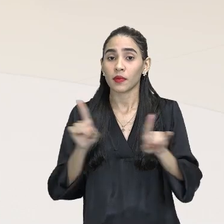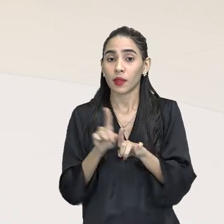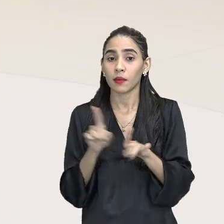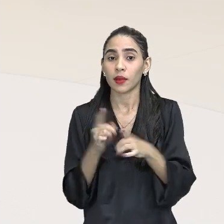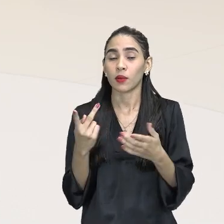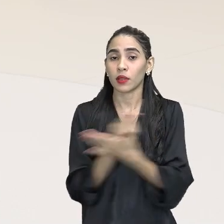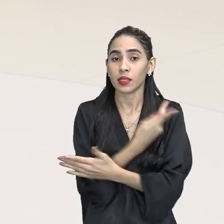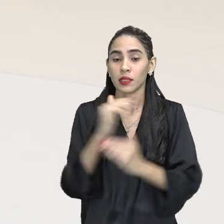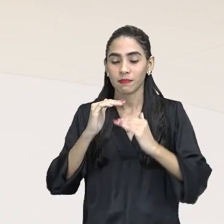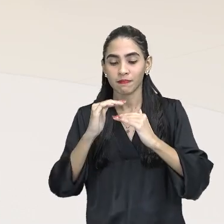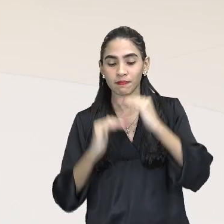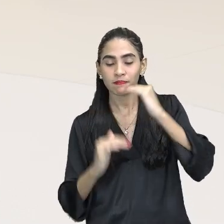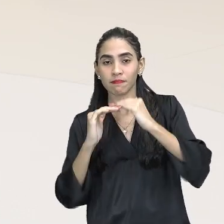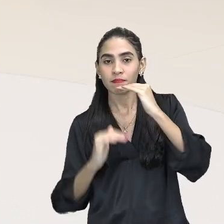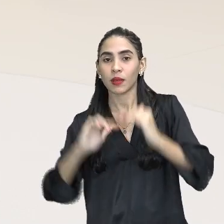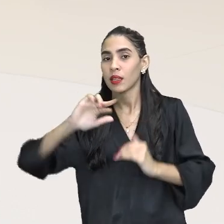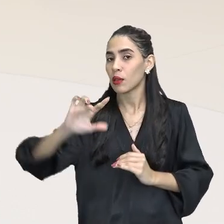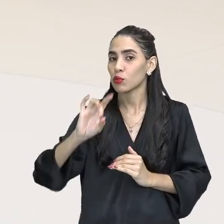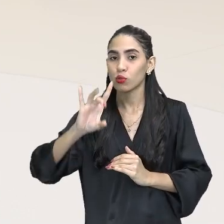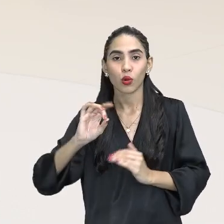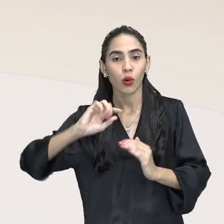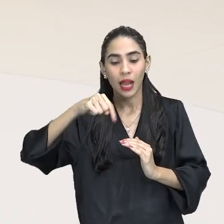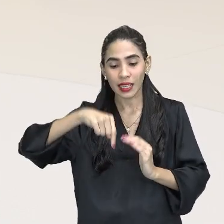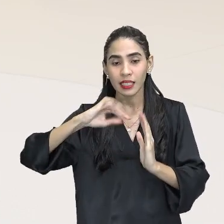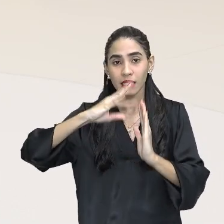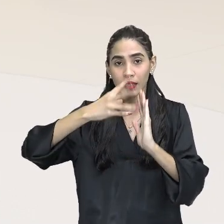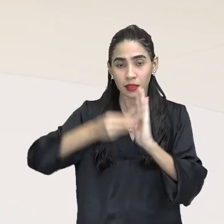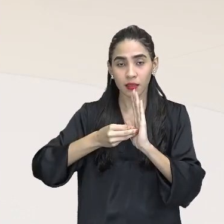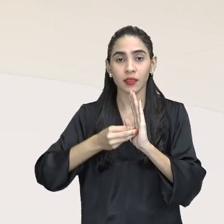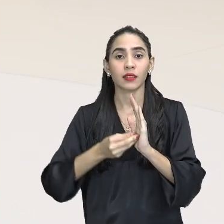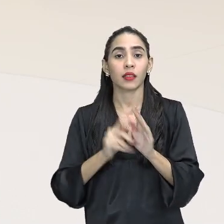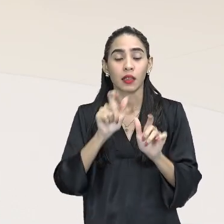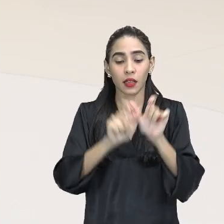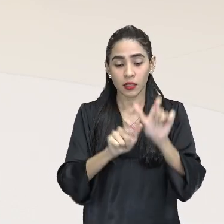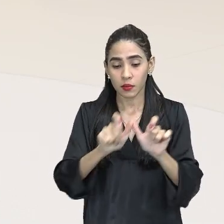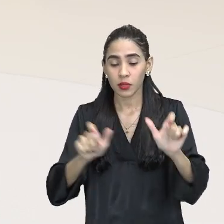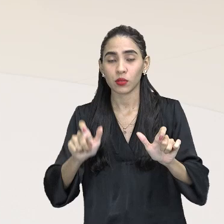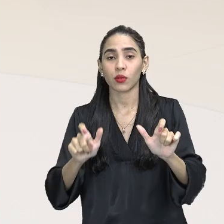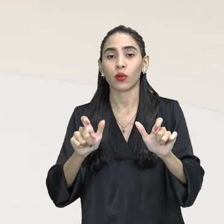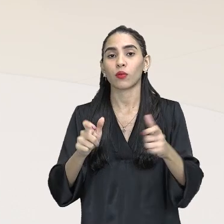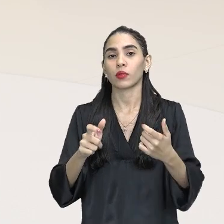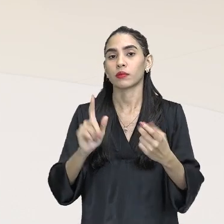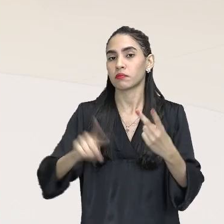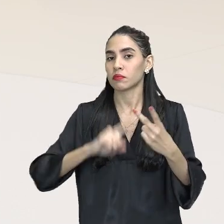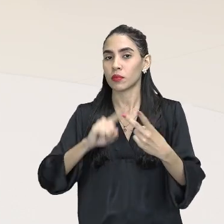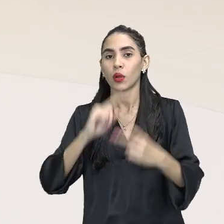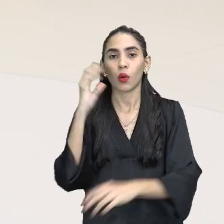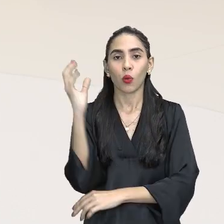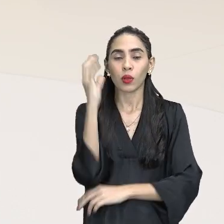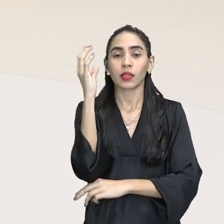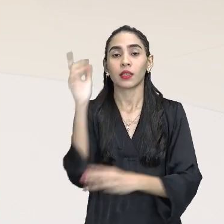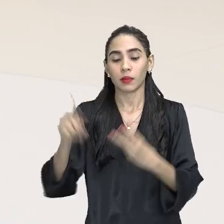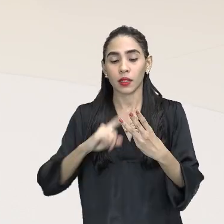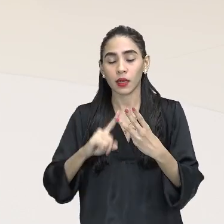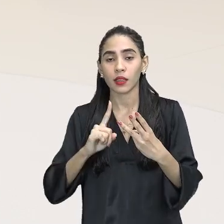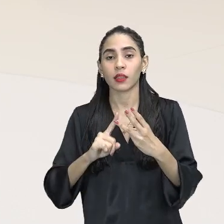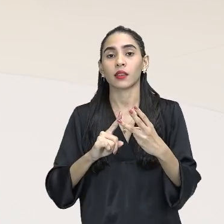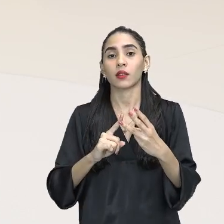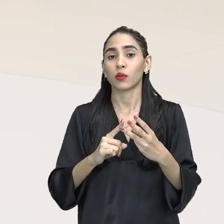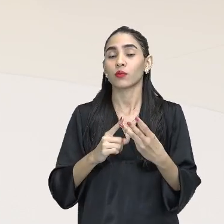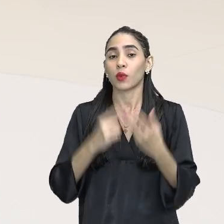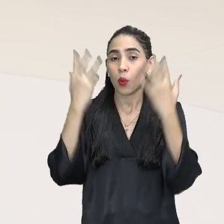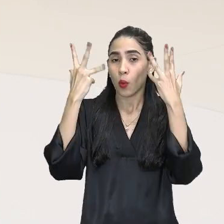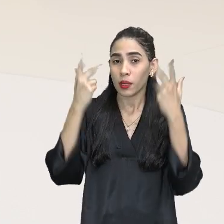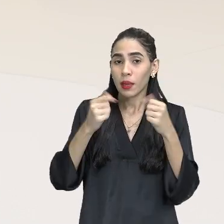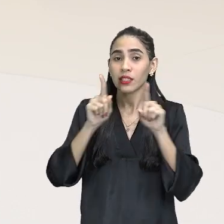esse desequilíbrio não só na Amazônia, onde as pessoas, o clima e os animais sofrem mais,